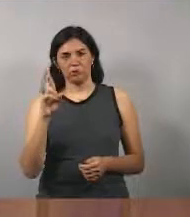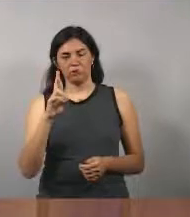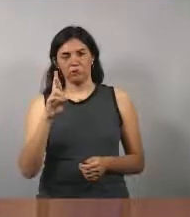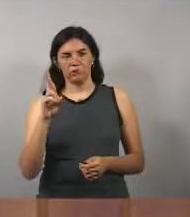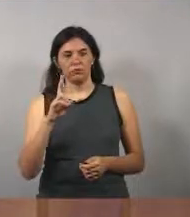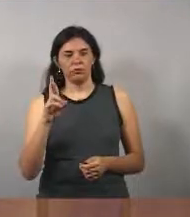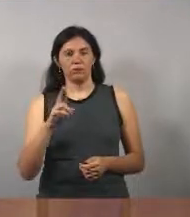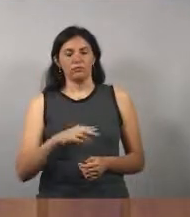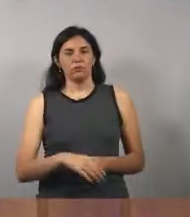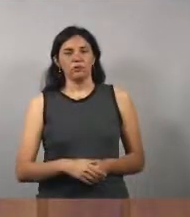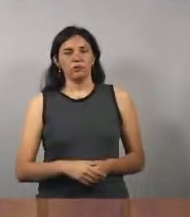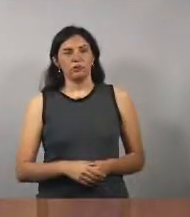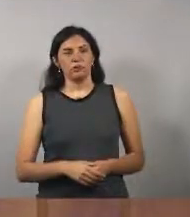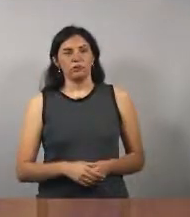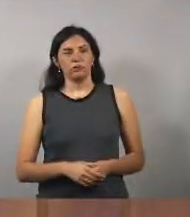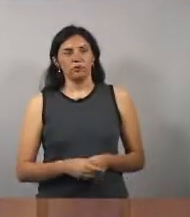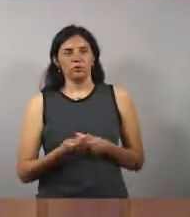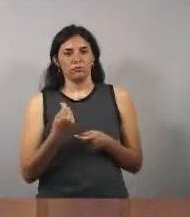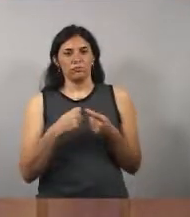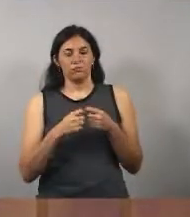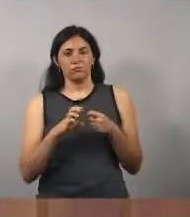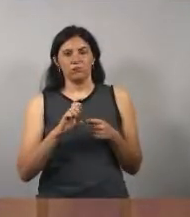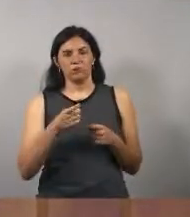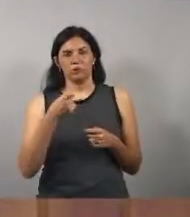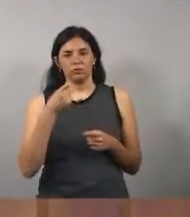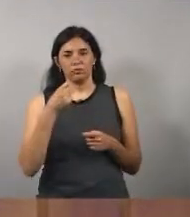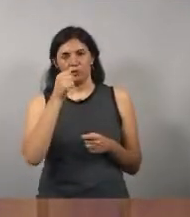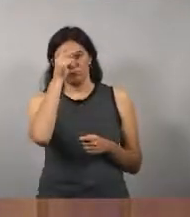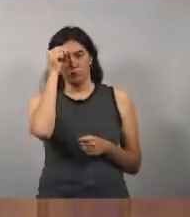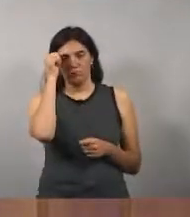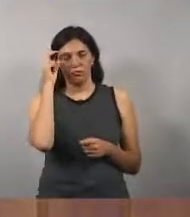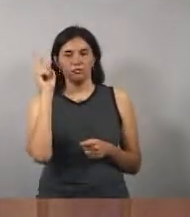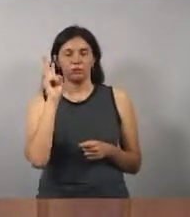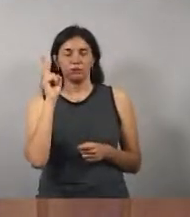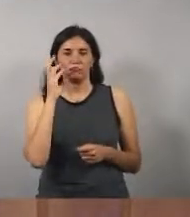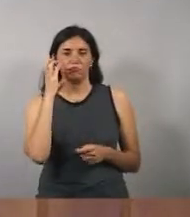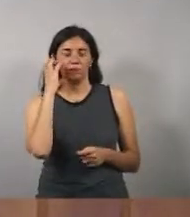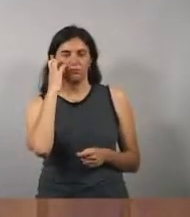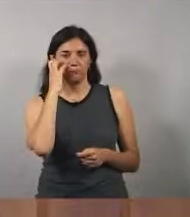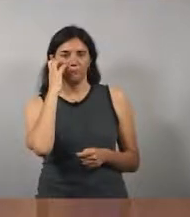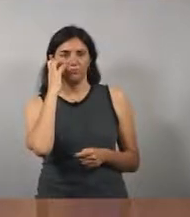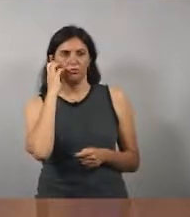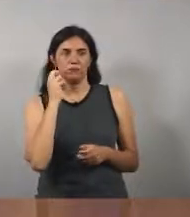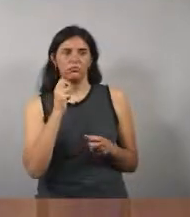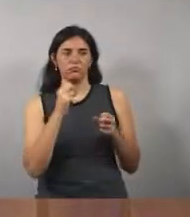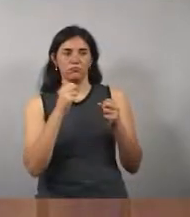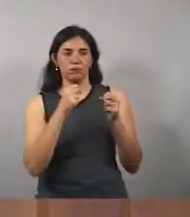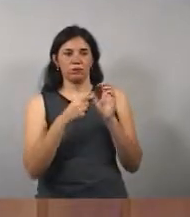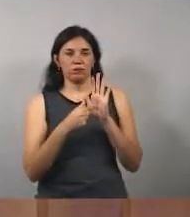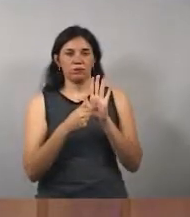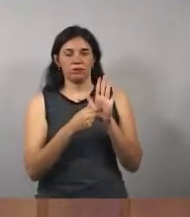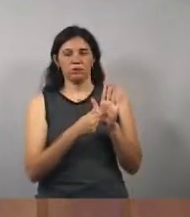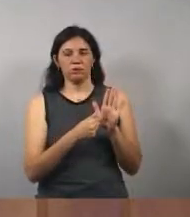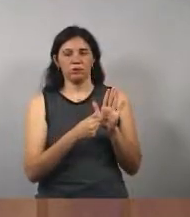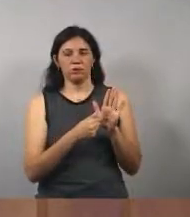R$ 139.001.416,50. Isso da administração do ex-prefeito Vinícius Camarinha. Então, colocamos aqui,